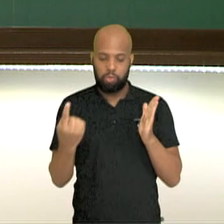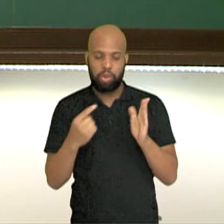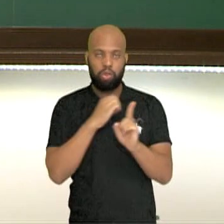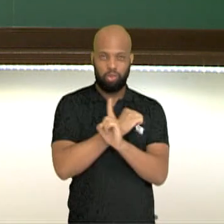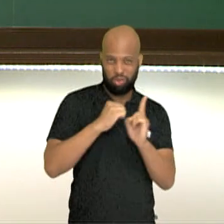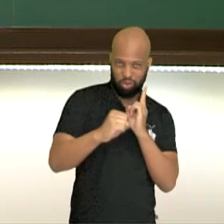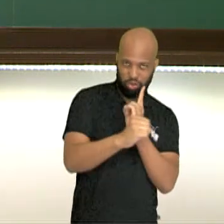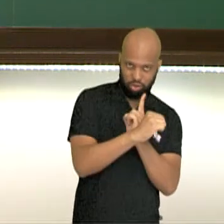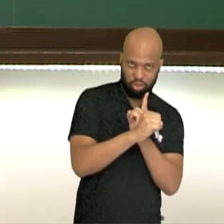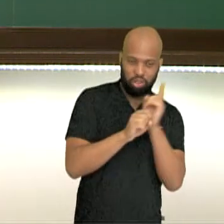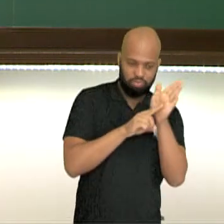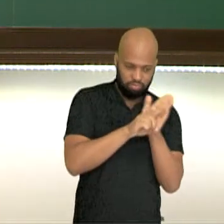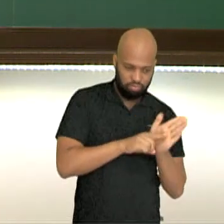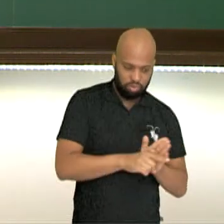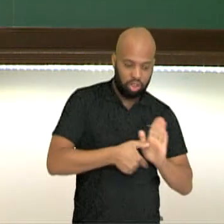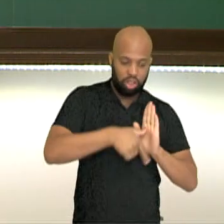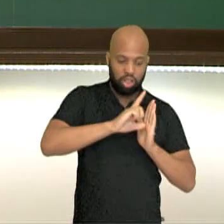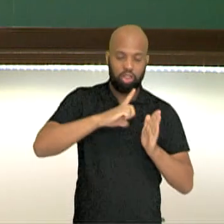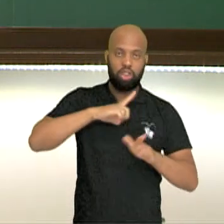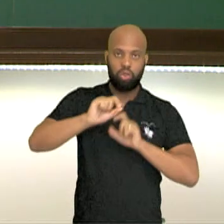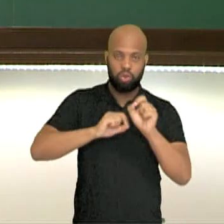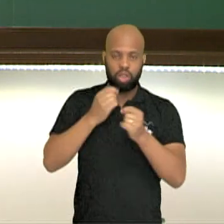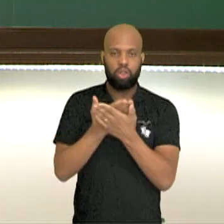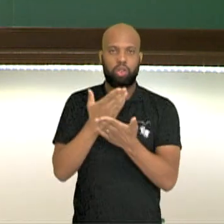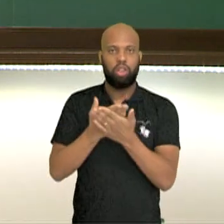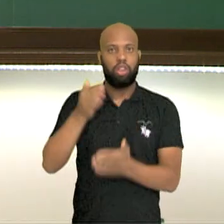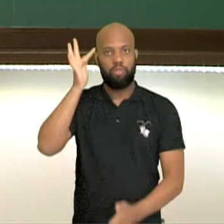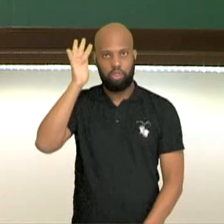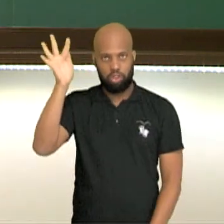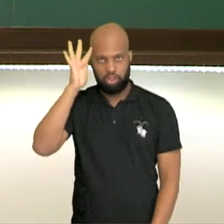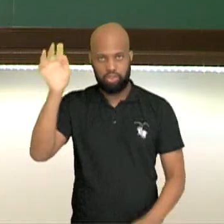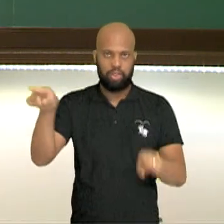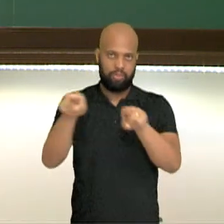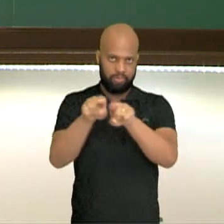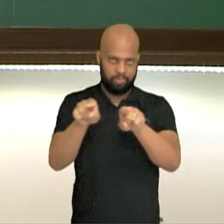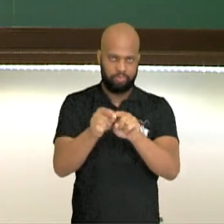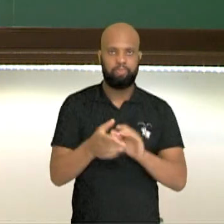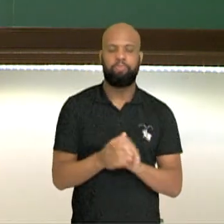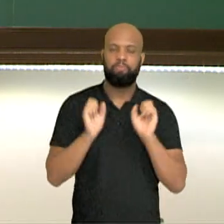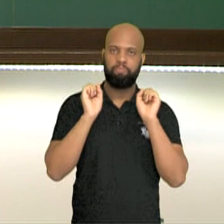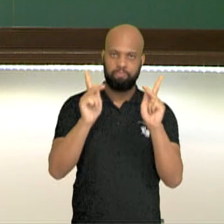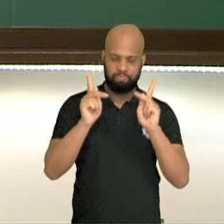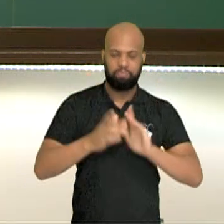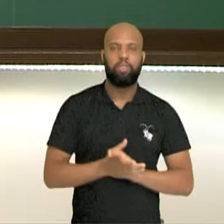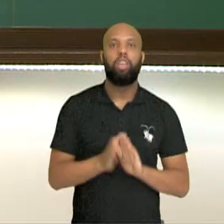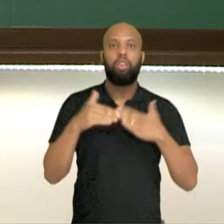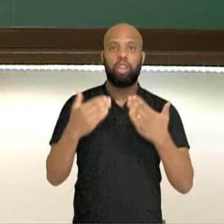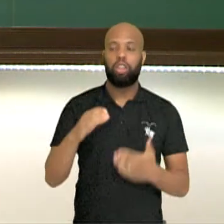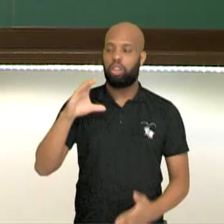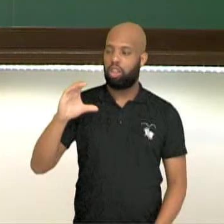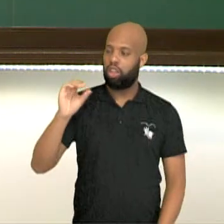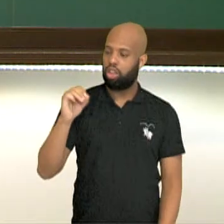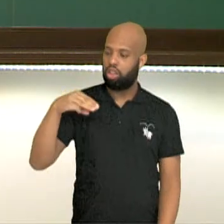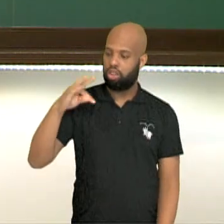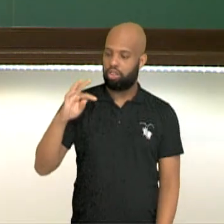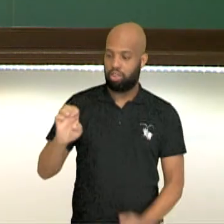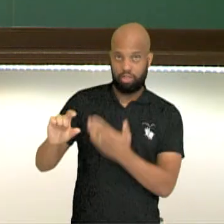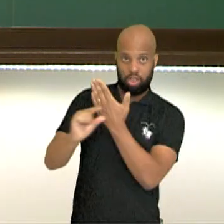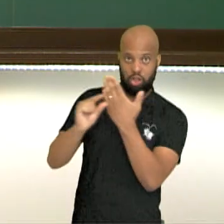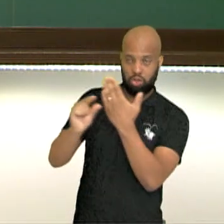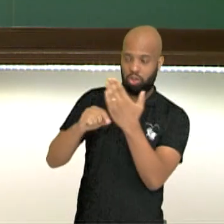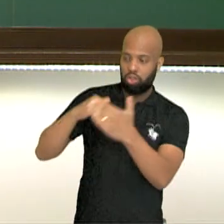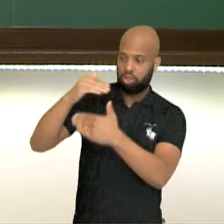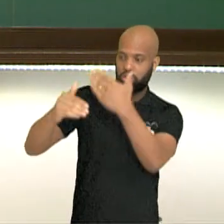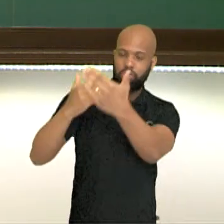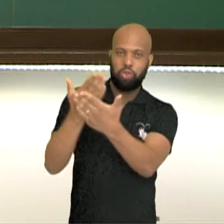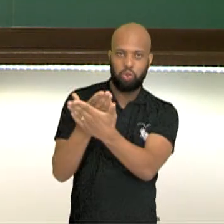passavam pela instrução, pela formação de filosofia também, certo? Então, Comte que desenvolveu o termo